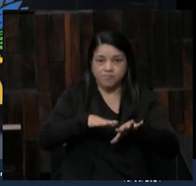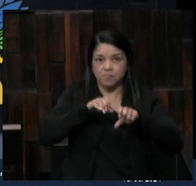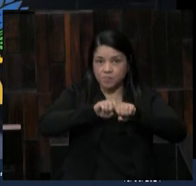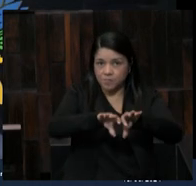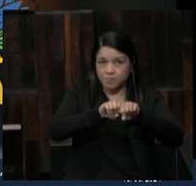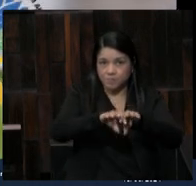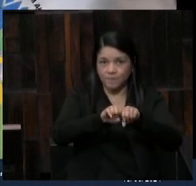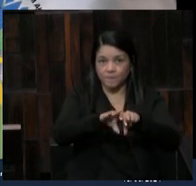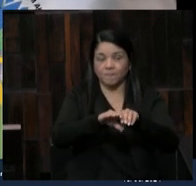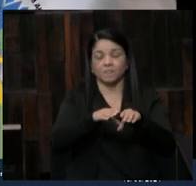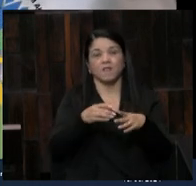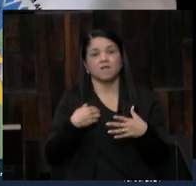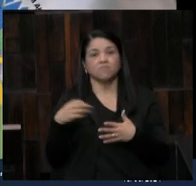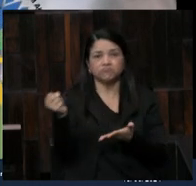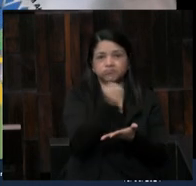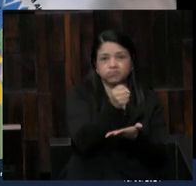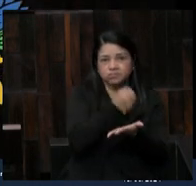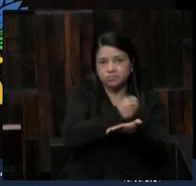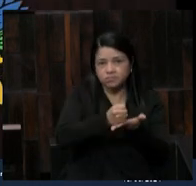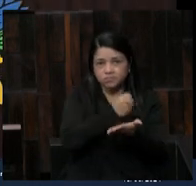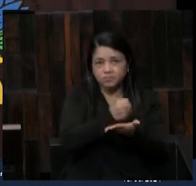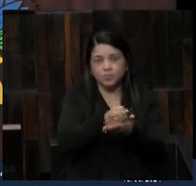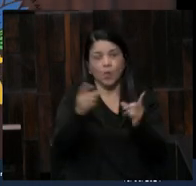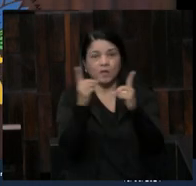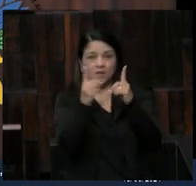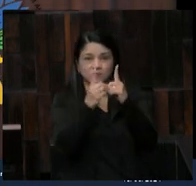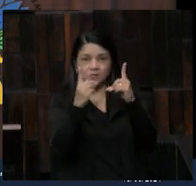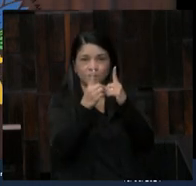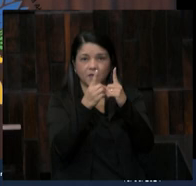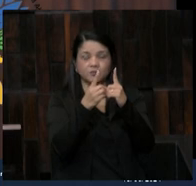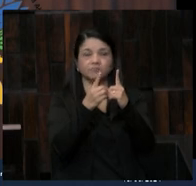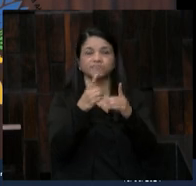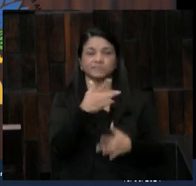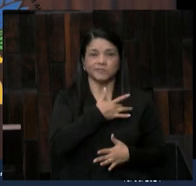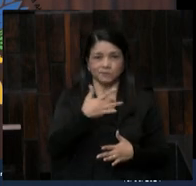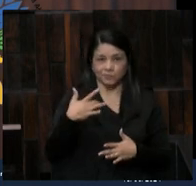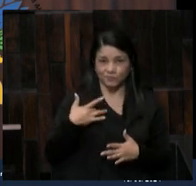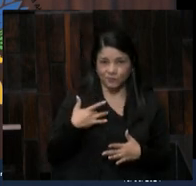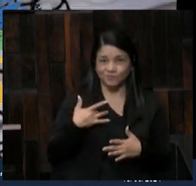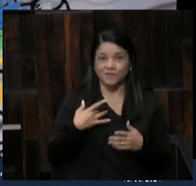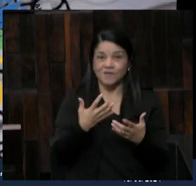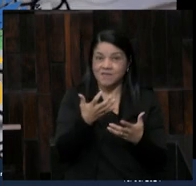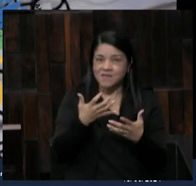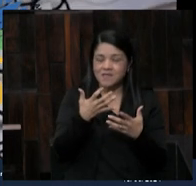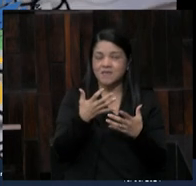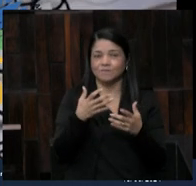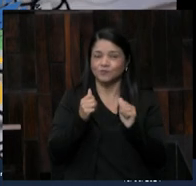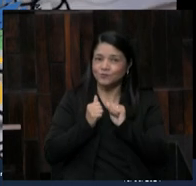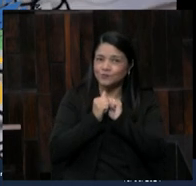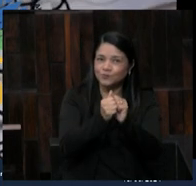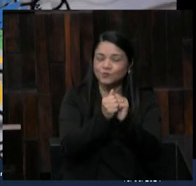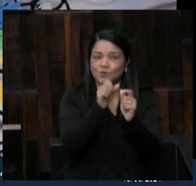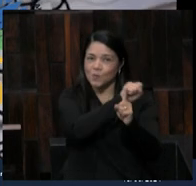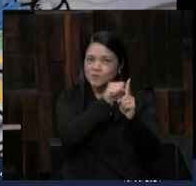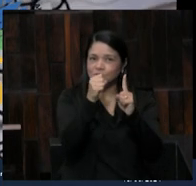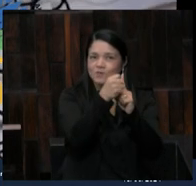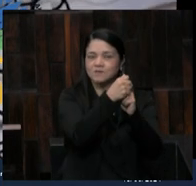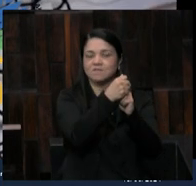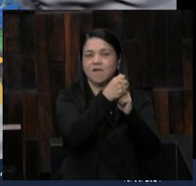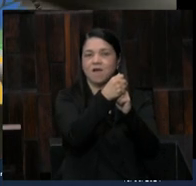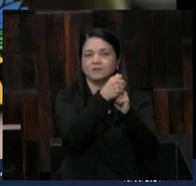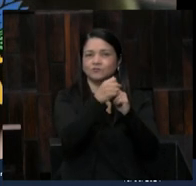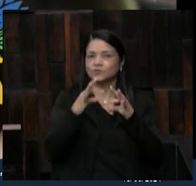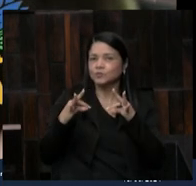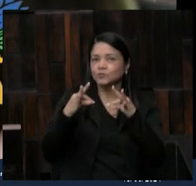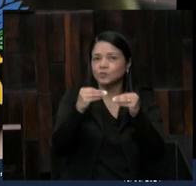o acesso ao mercado de trabalho e o atendimento adequado na saúde. Queremos construir uma sociedade onde